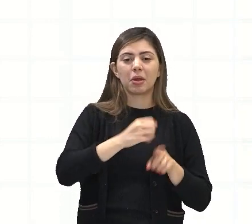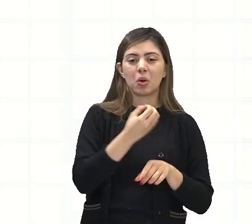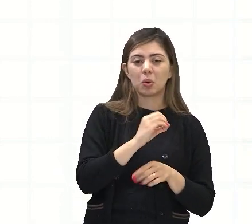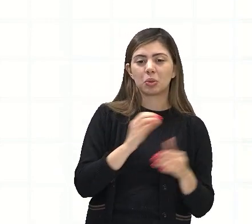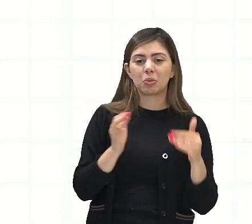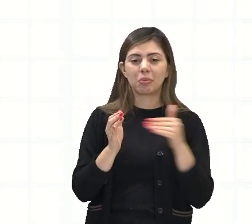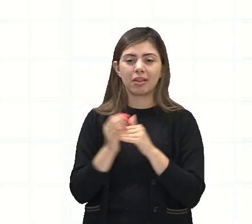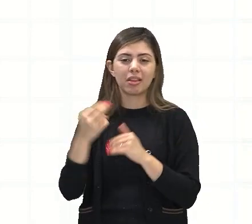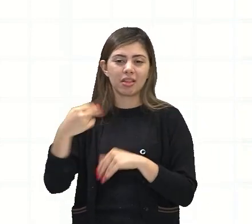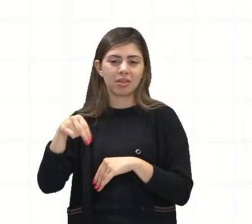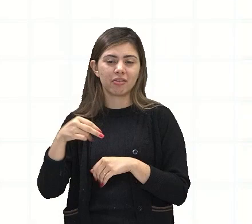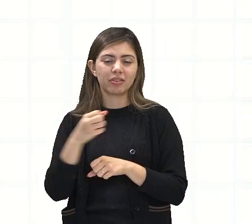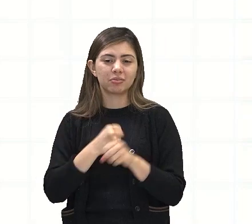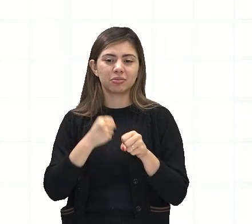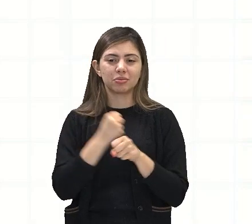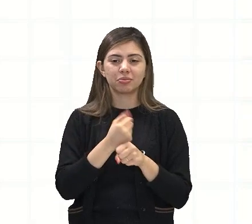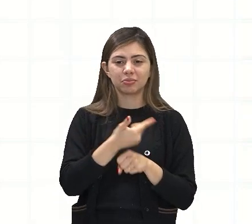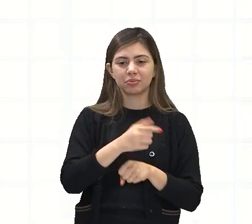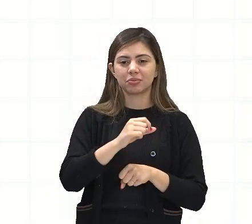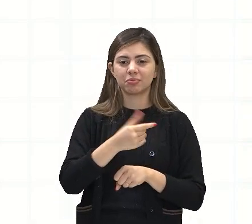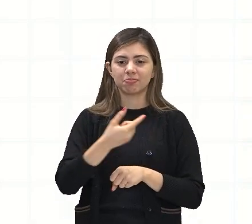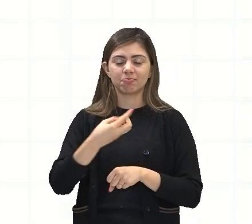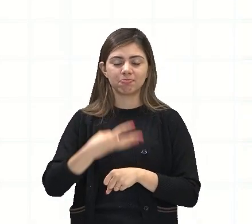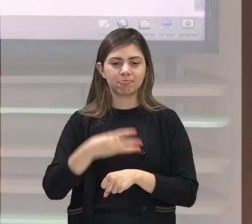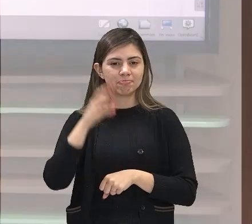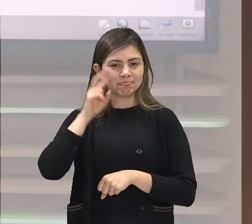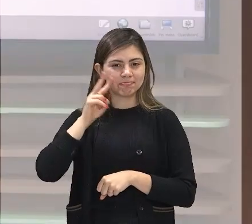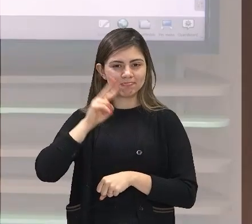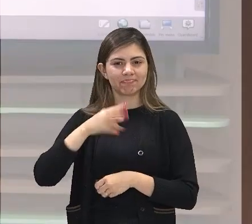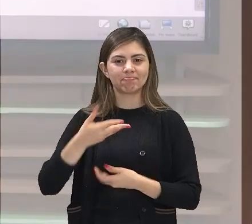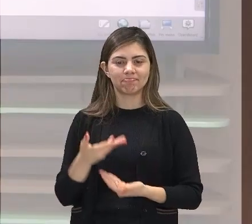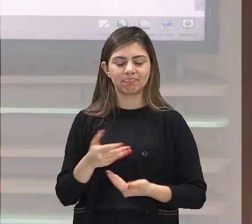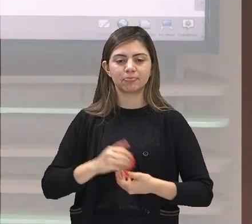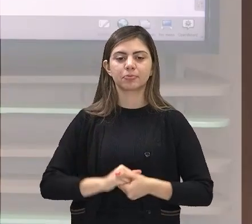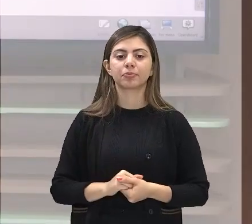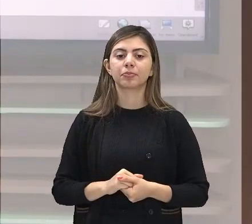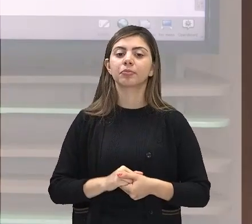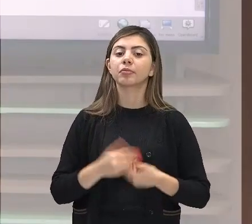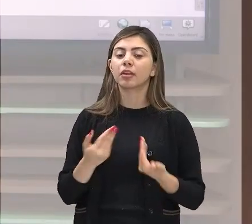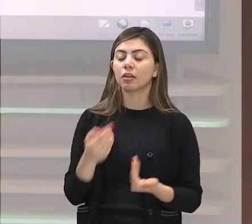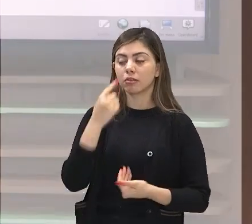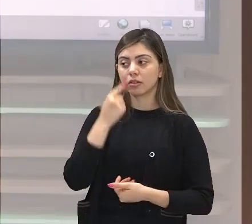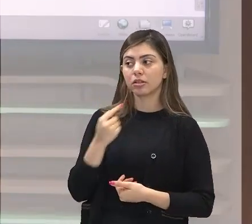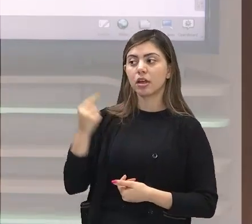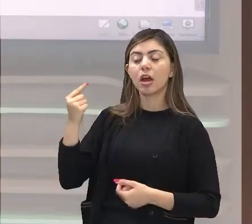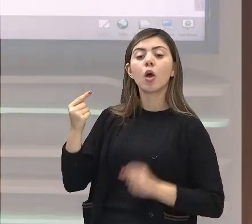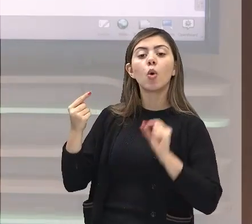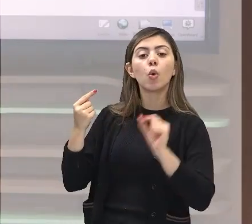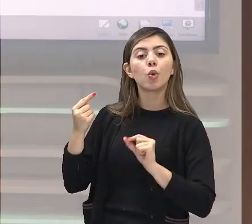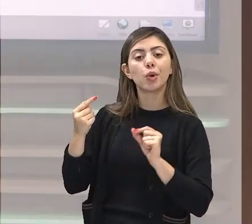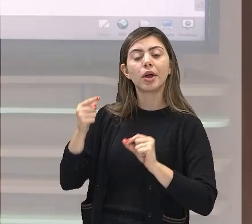2003. Nossa, foi incrível isso. Muito bem, então aqui você observou